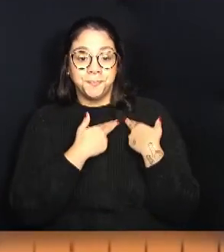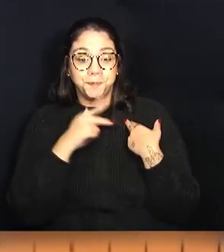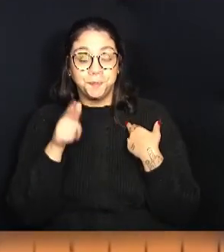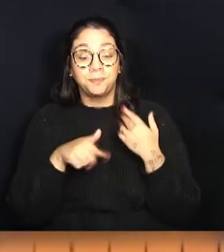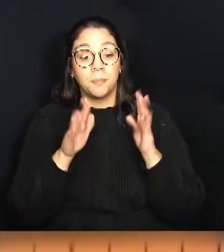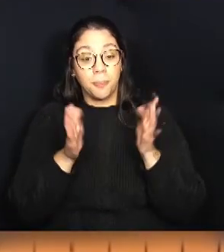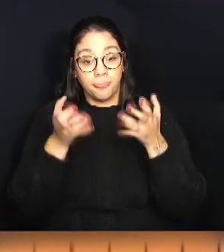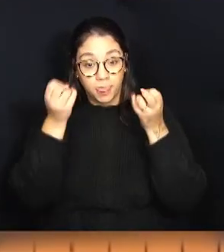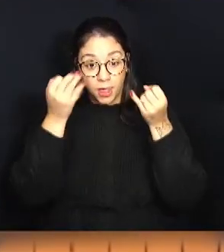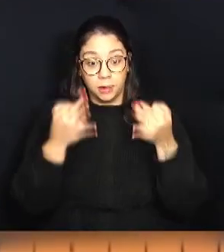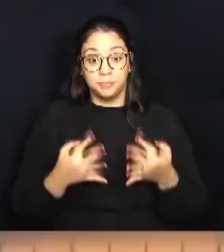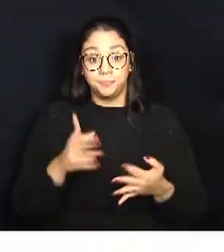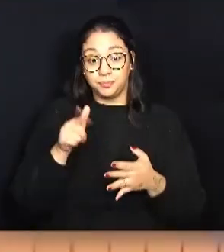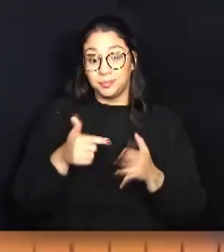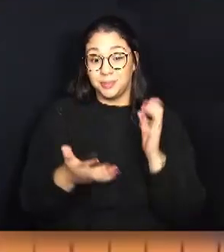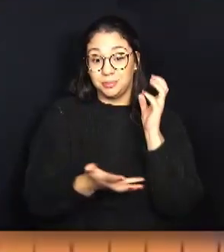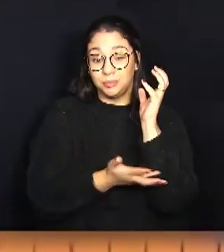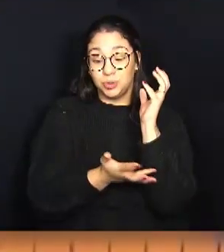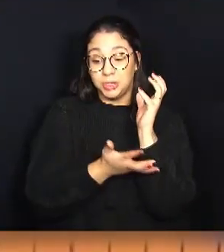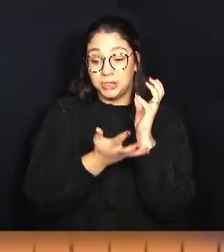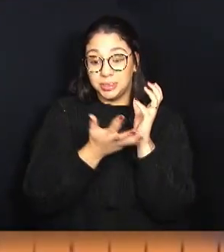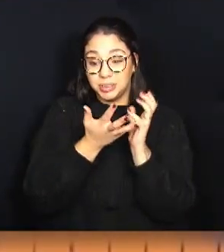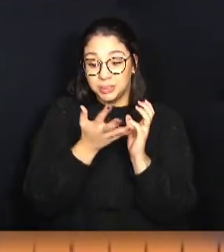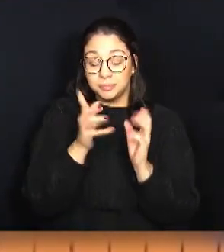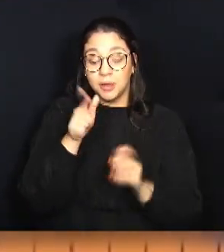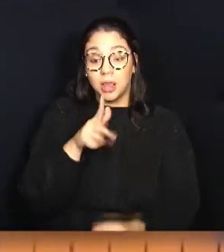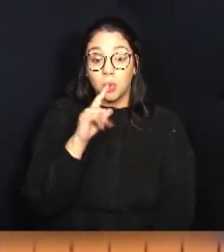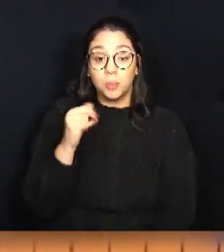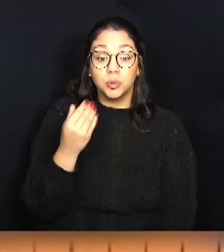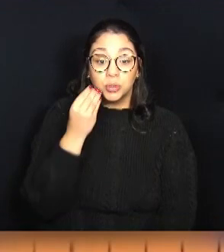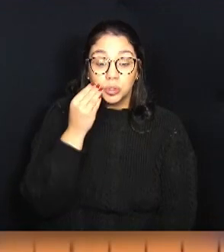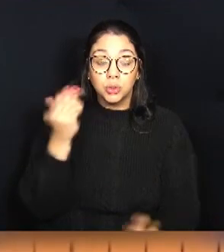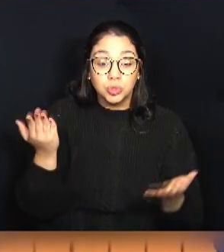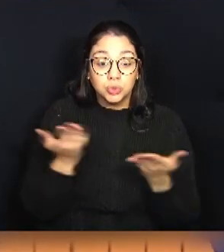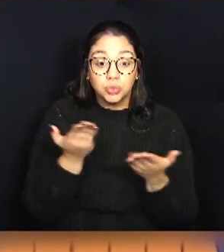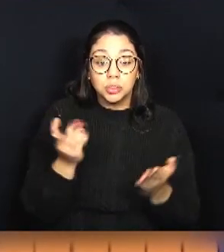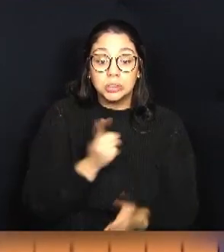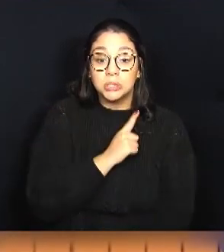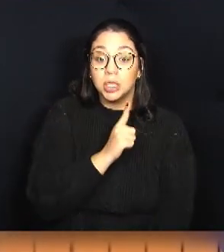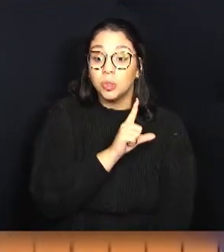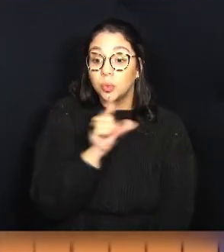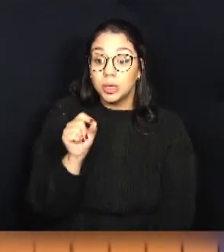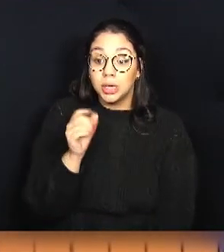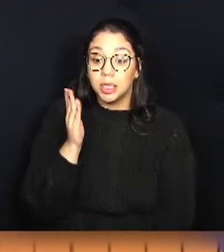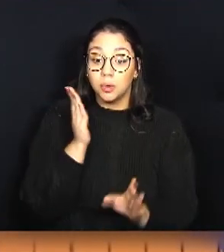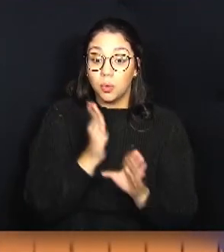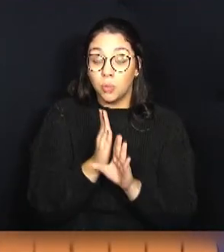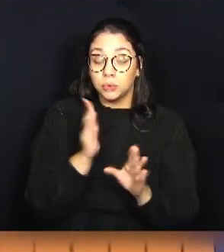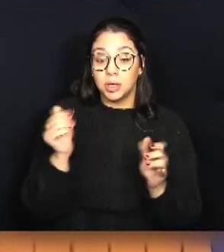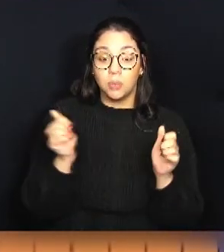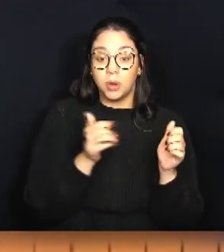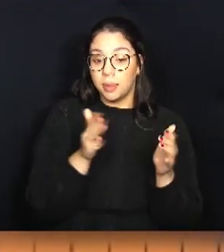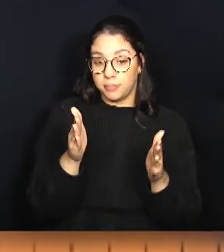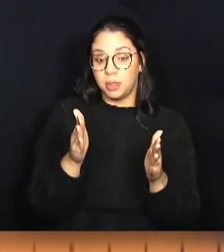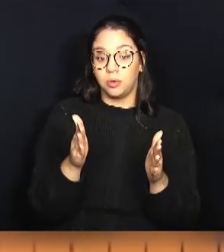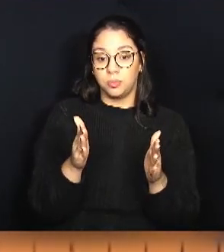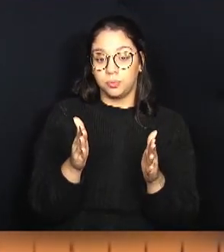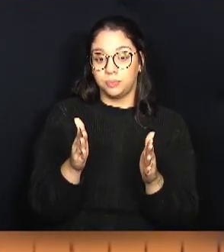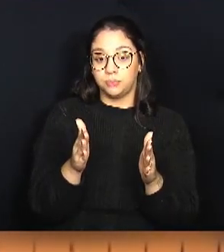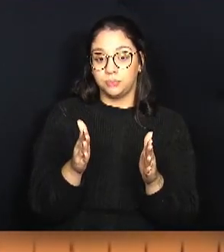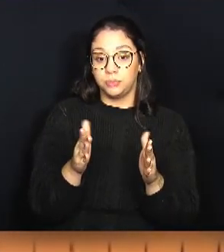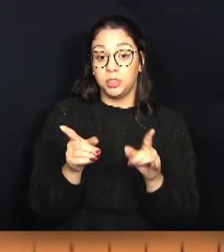falei, da questão da burocracia. É a oportunidade que nós estamos tendo de achar o caminho, né, e